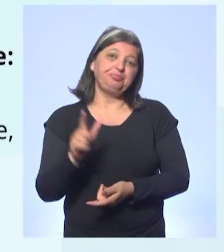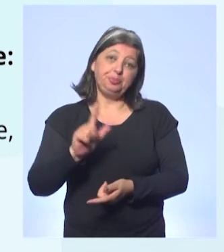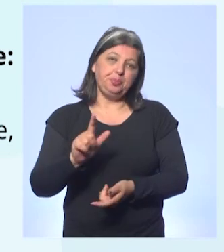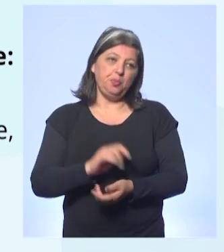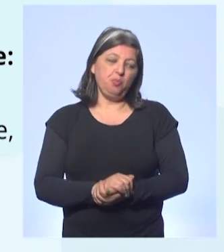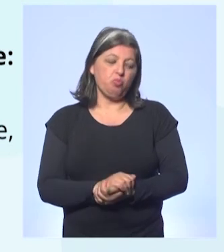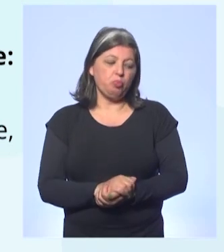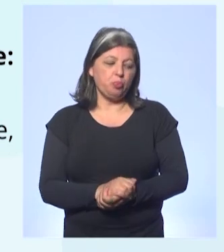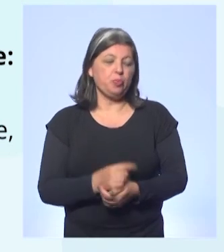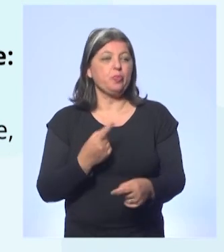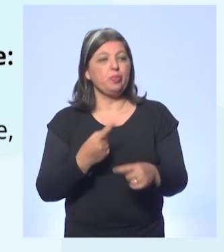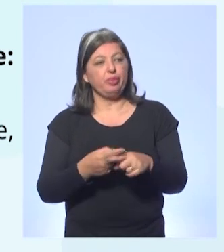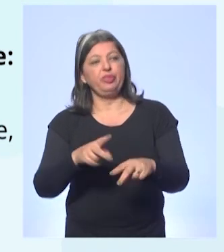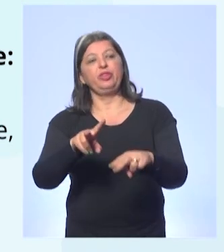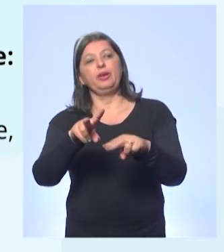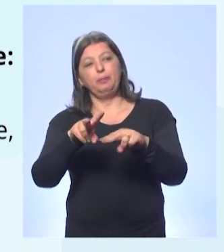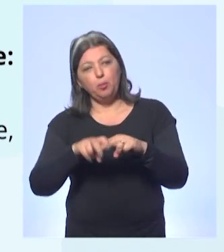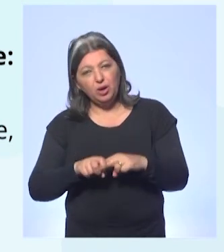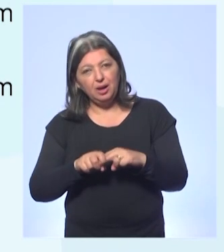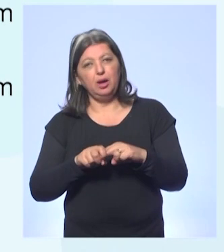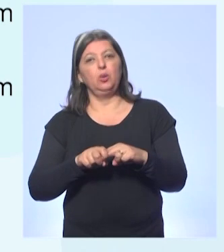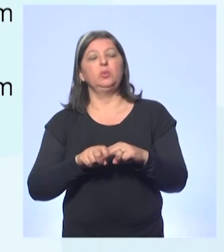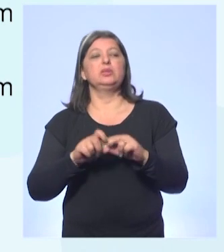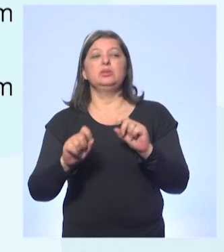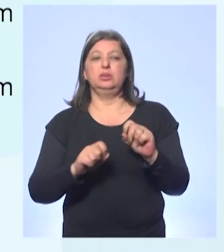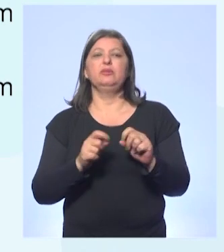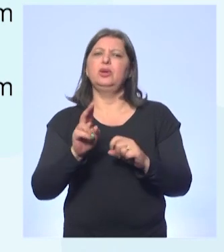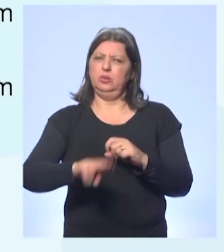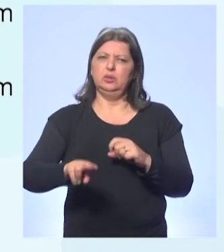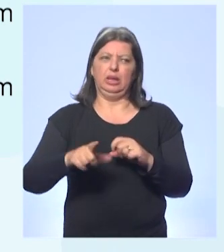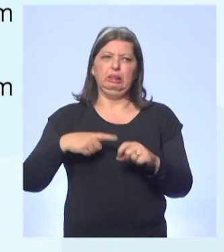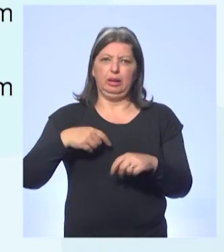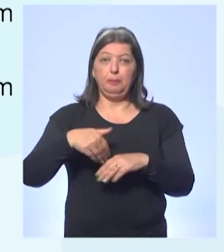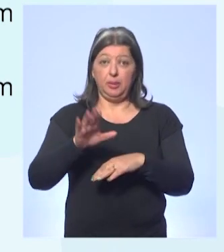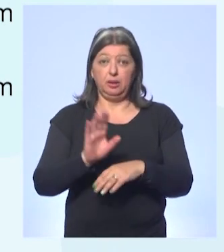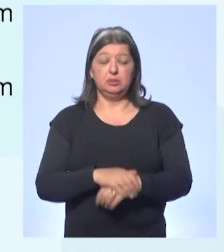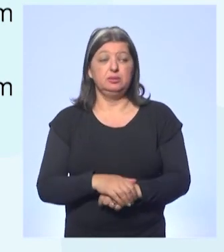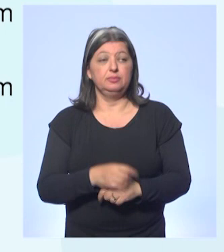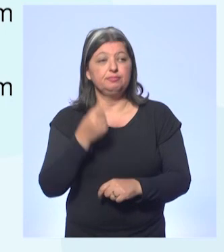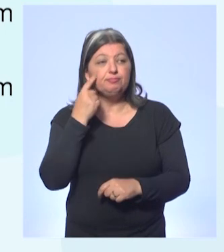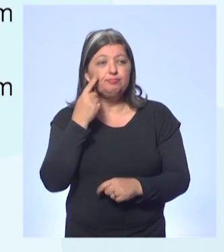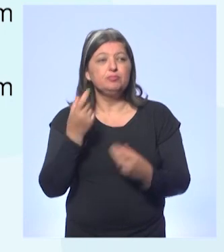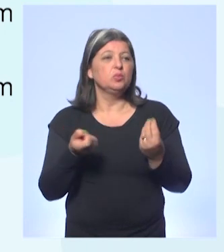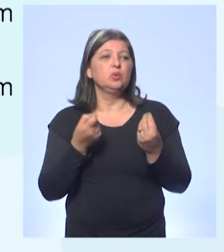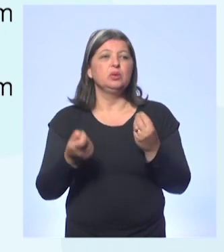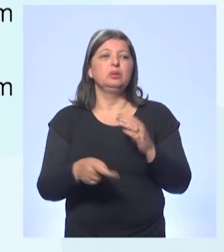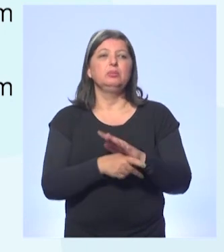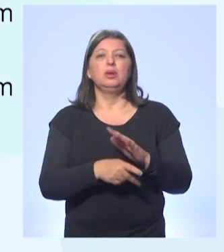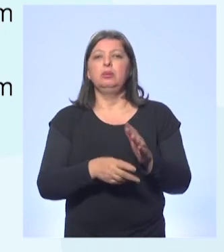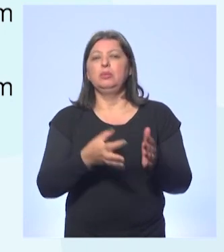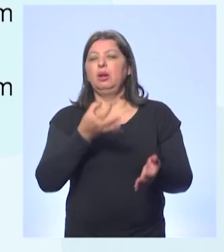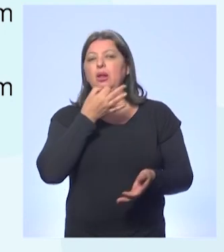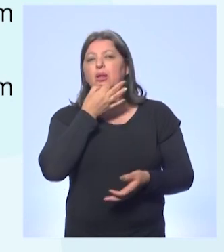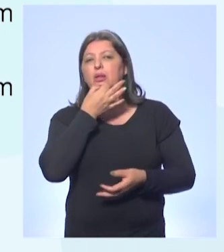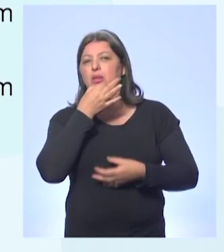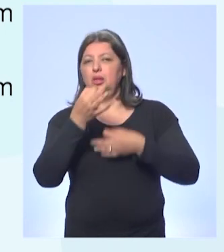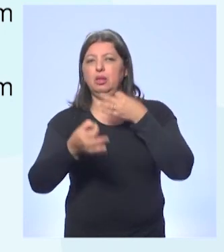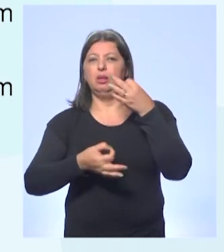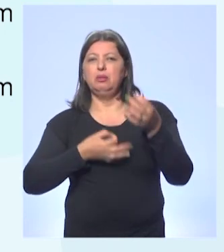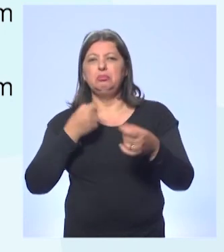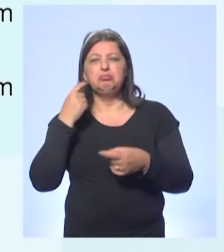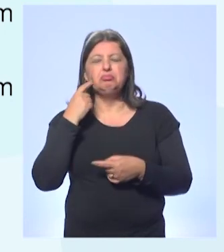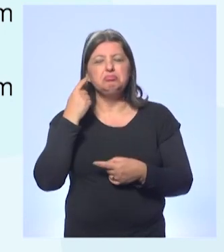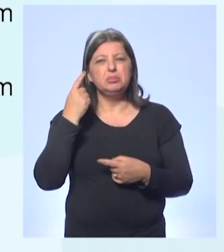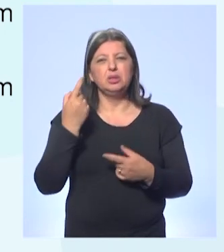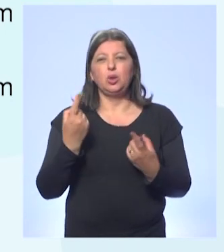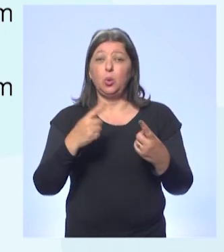Que, já que, por causa de, tá? Então, você vai usando. Tem mais aqui. Oposição, ideias contrárias, o